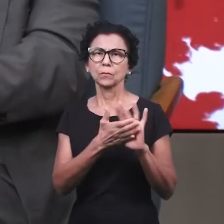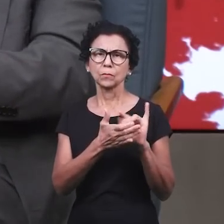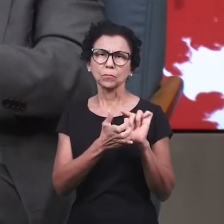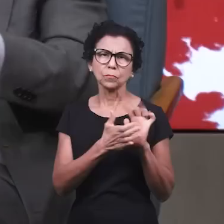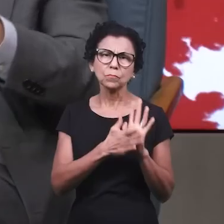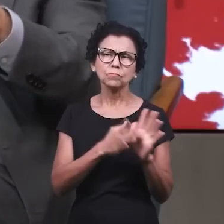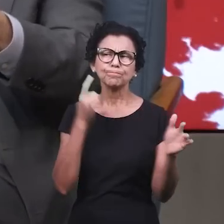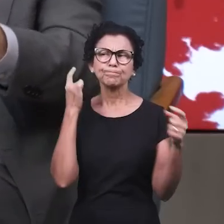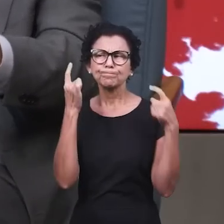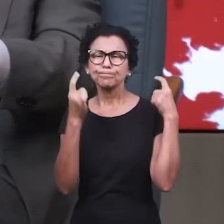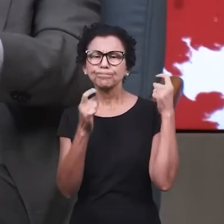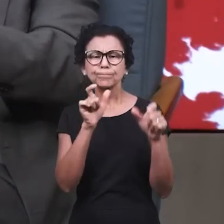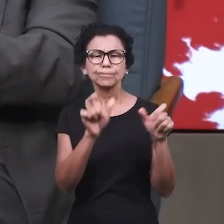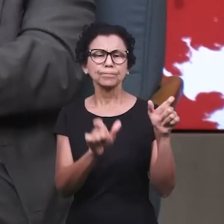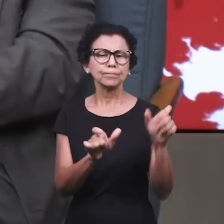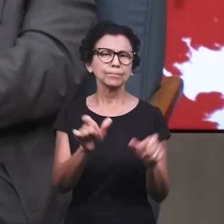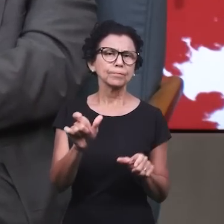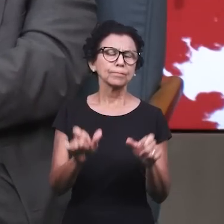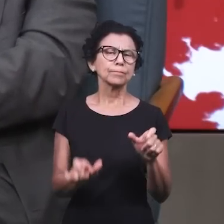cada vez mais